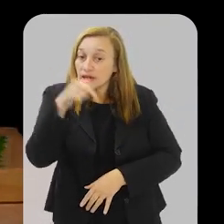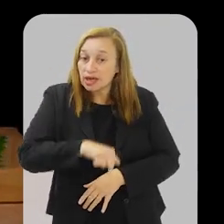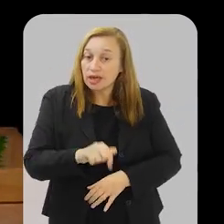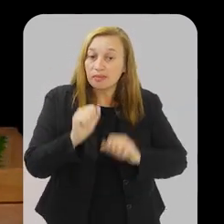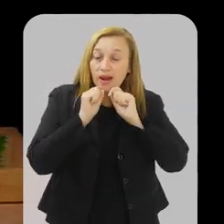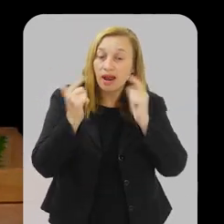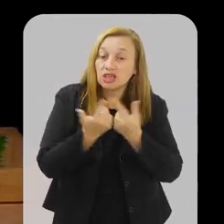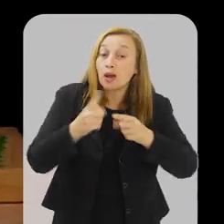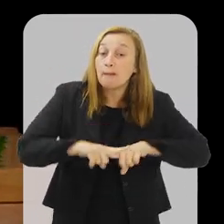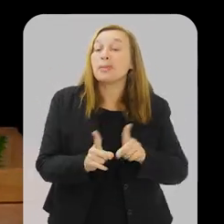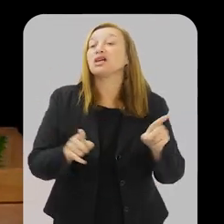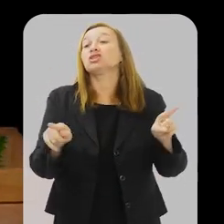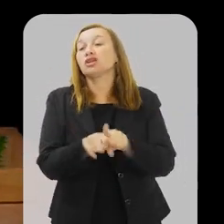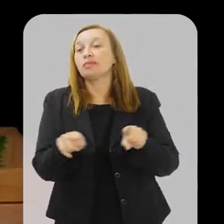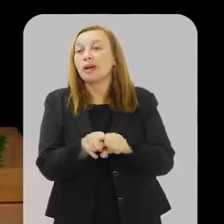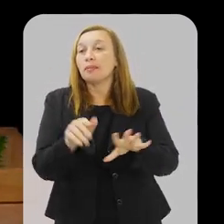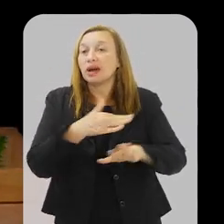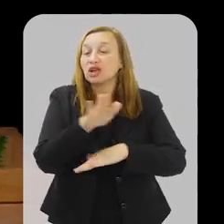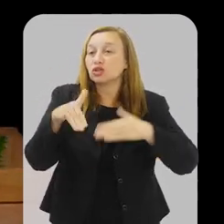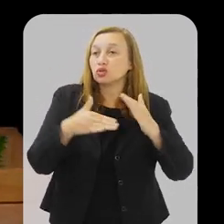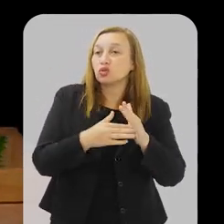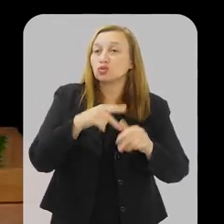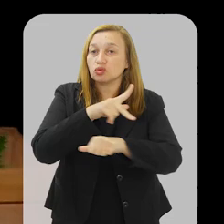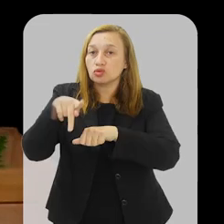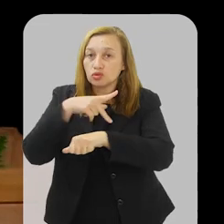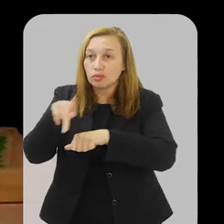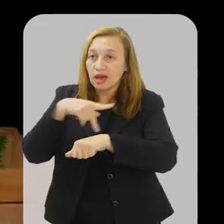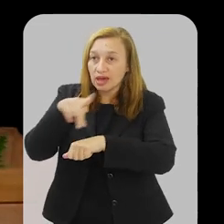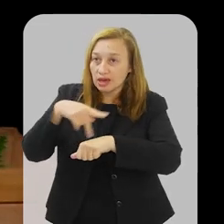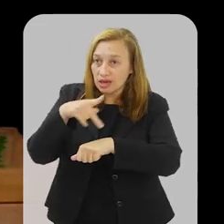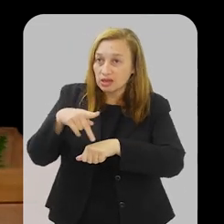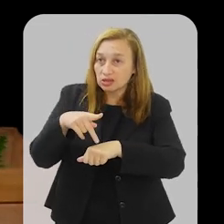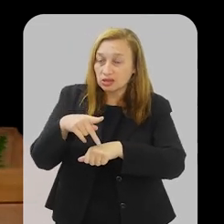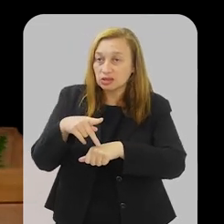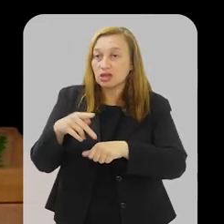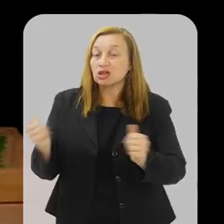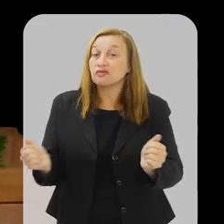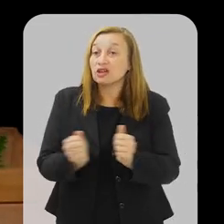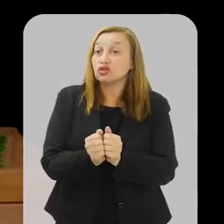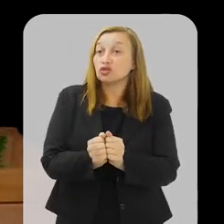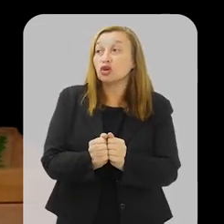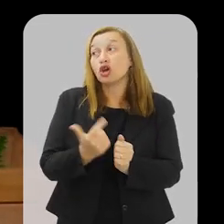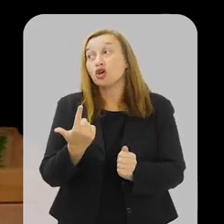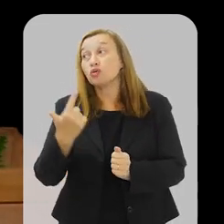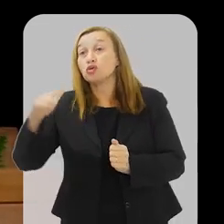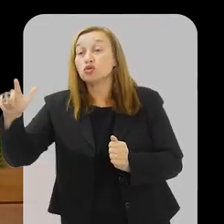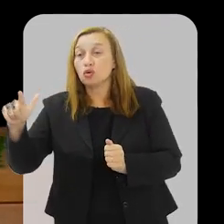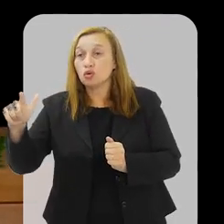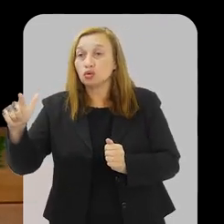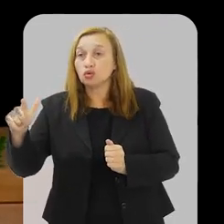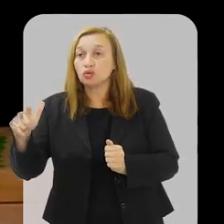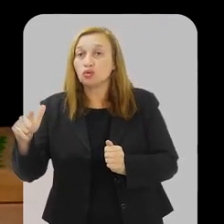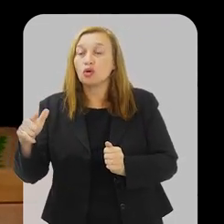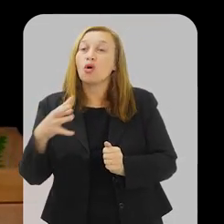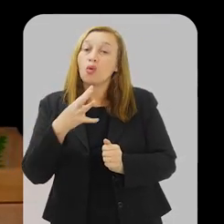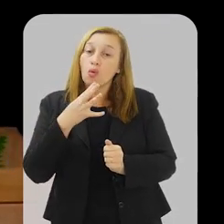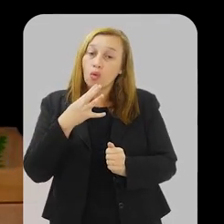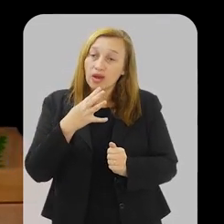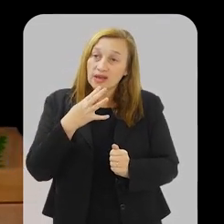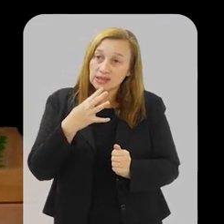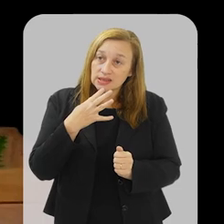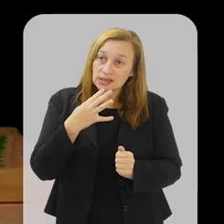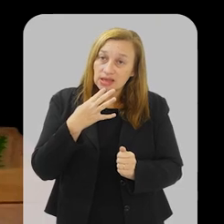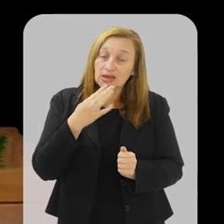visibilidade não só aqui para casa mas também para todos os países que estiverem envolvido e os outros que não estiverem vão